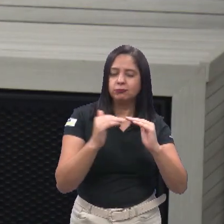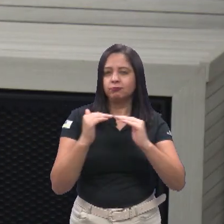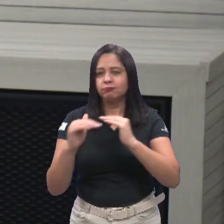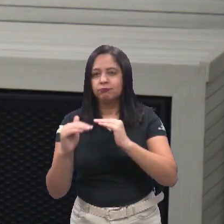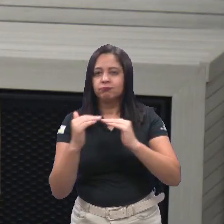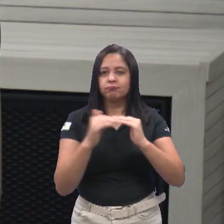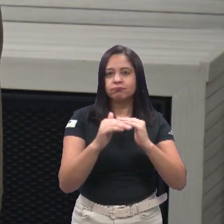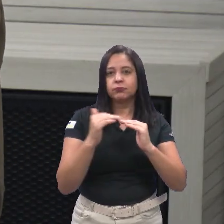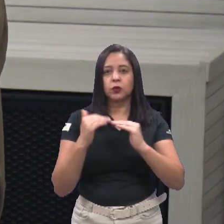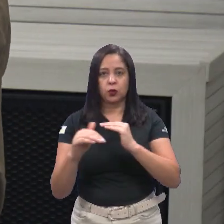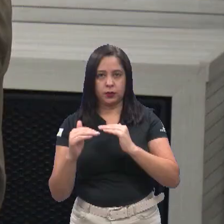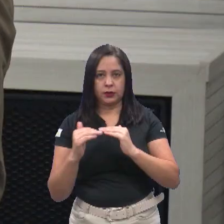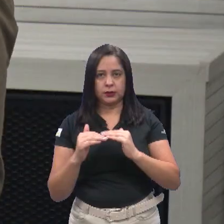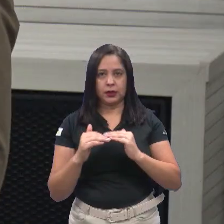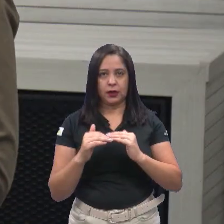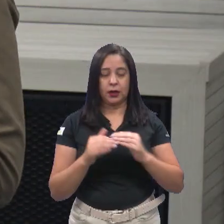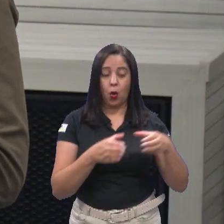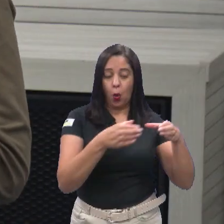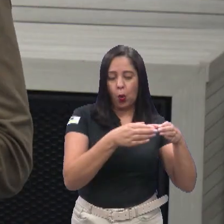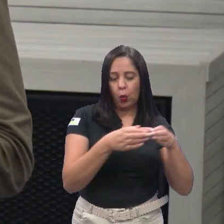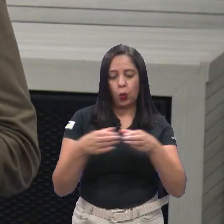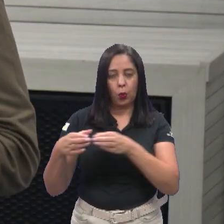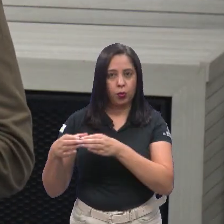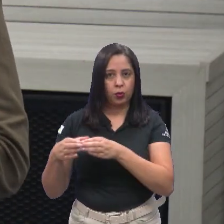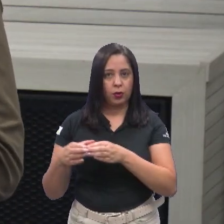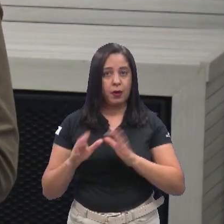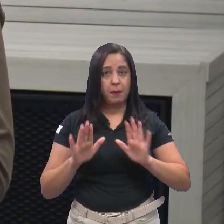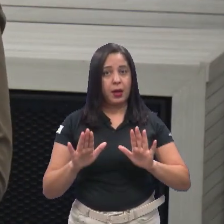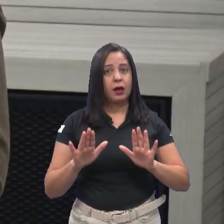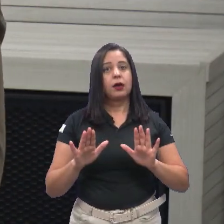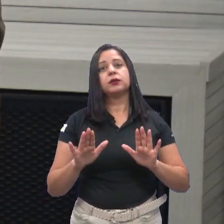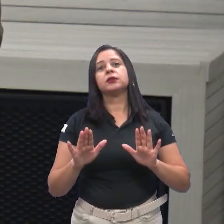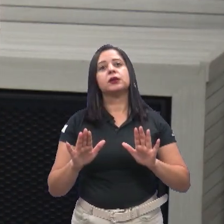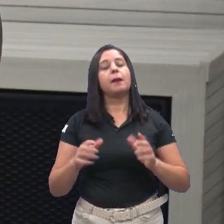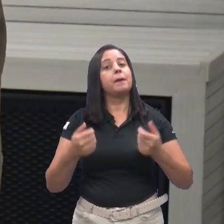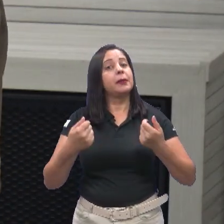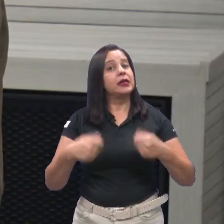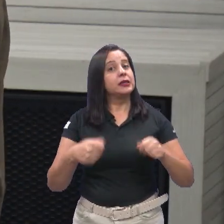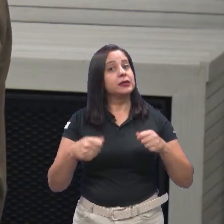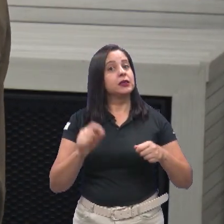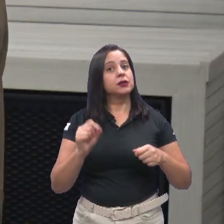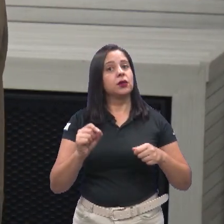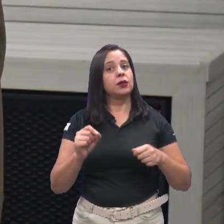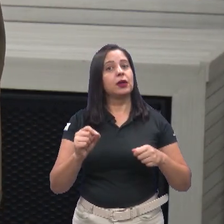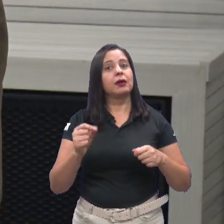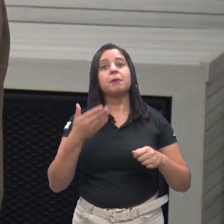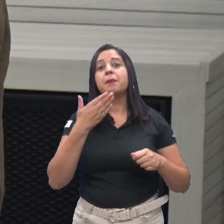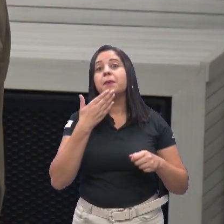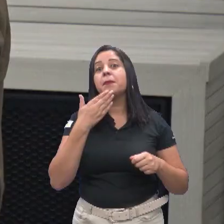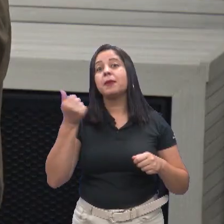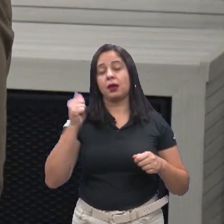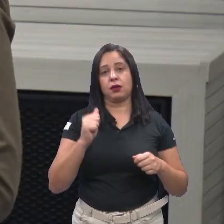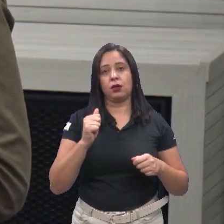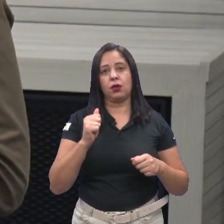ou de oposição com os vereadores da base, e eu insisto que a gente precisa melhorar essa dinâmica da aprovação dos requerimentos, porque traz